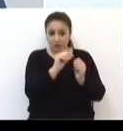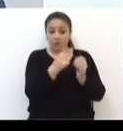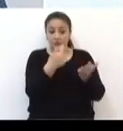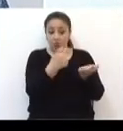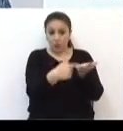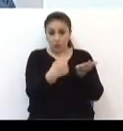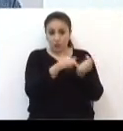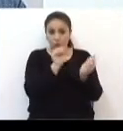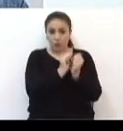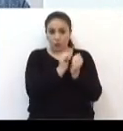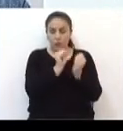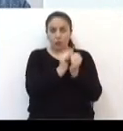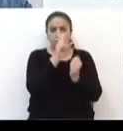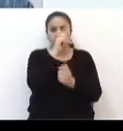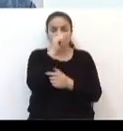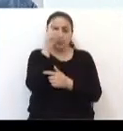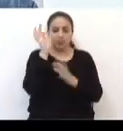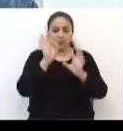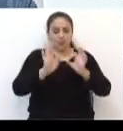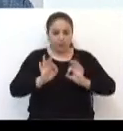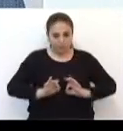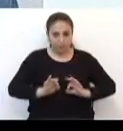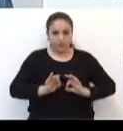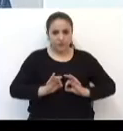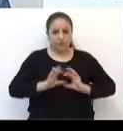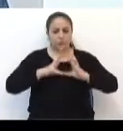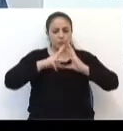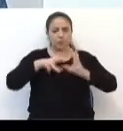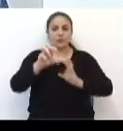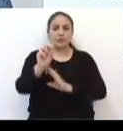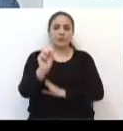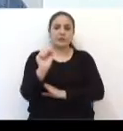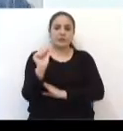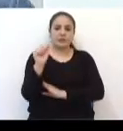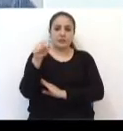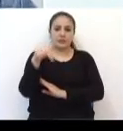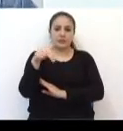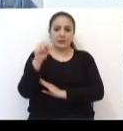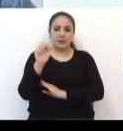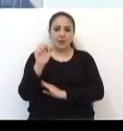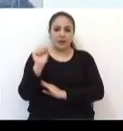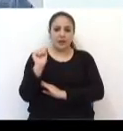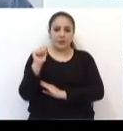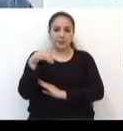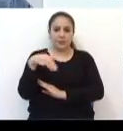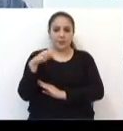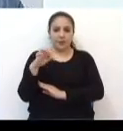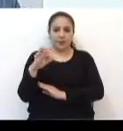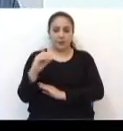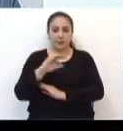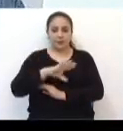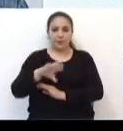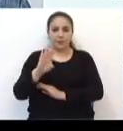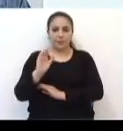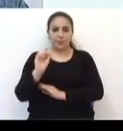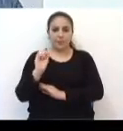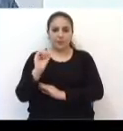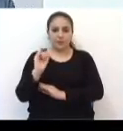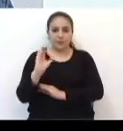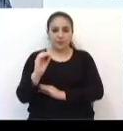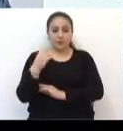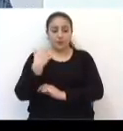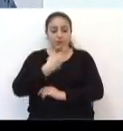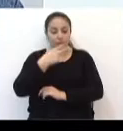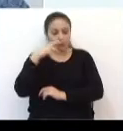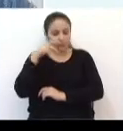com o município, o projeto do saneamento básico. Então nós podemos ver ali o mapa